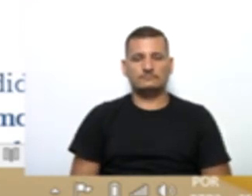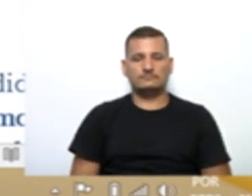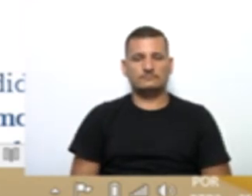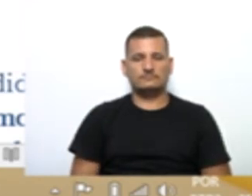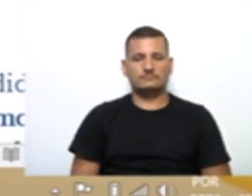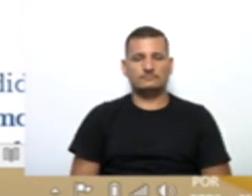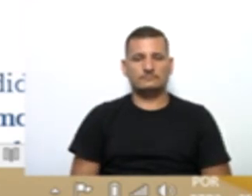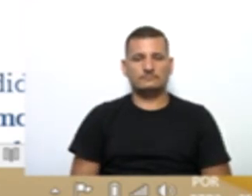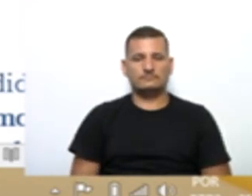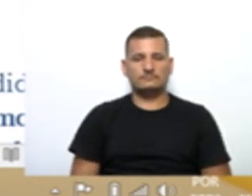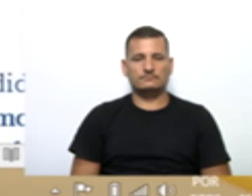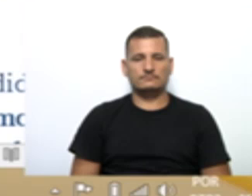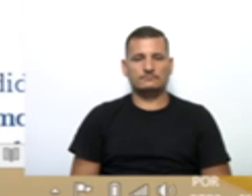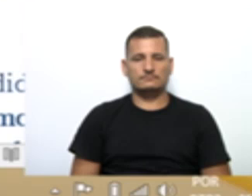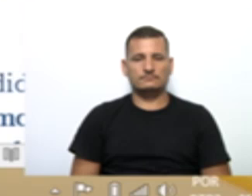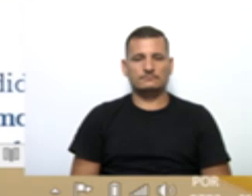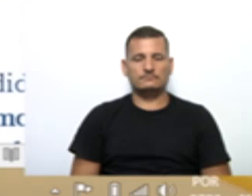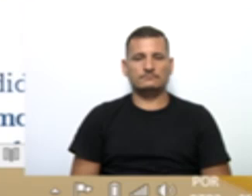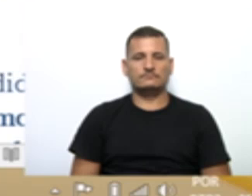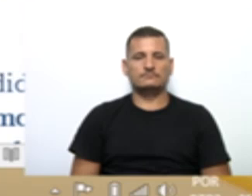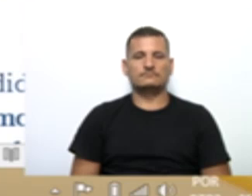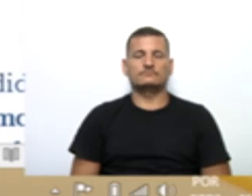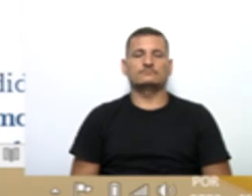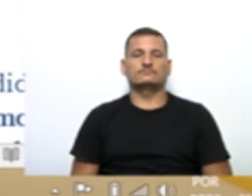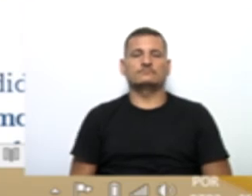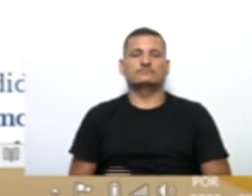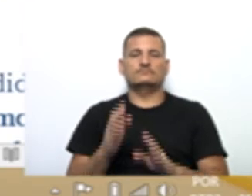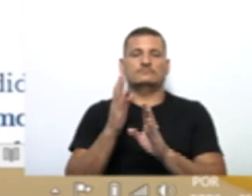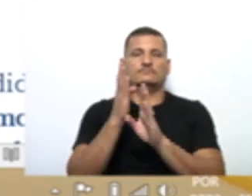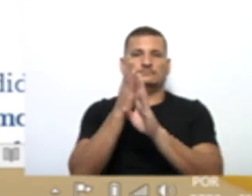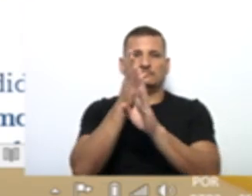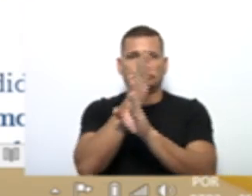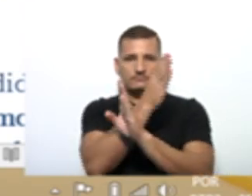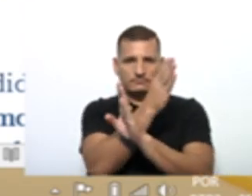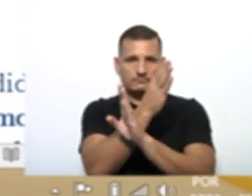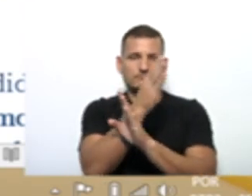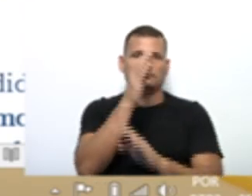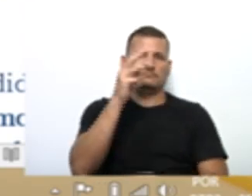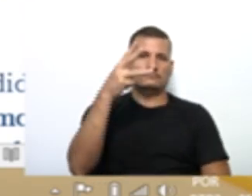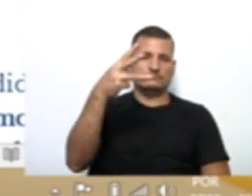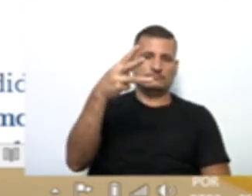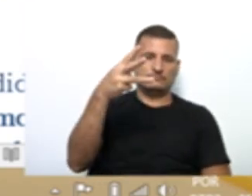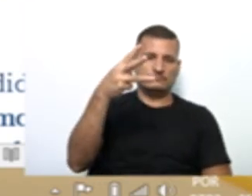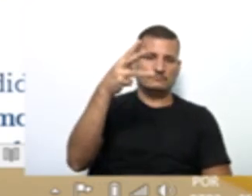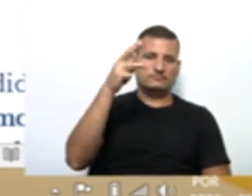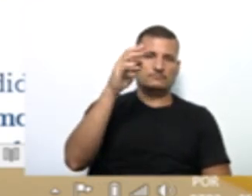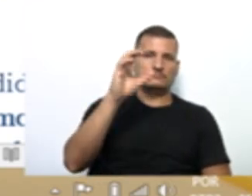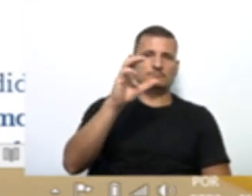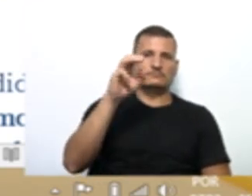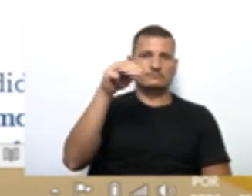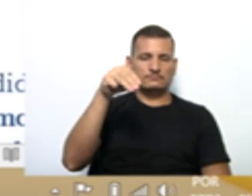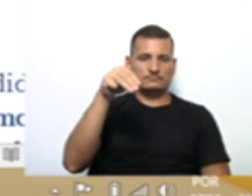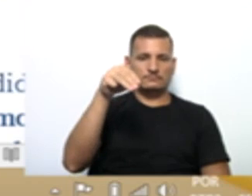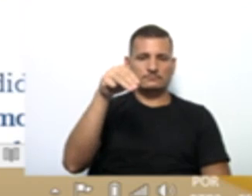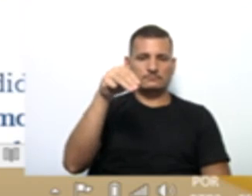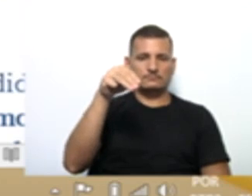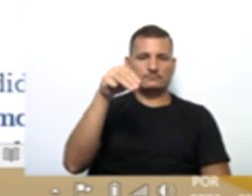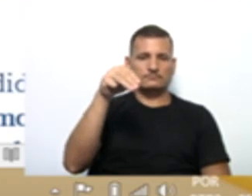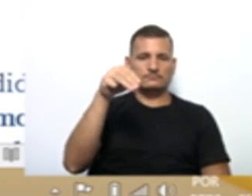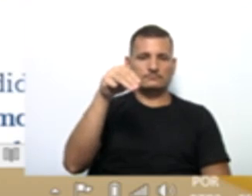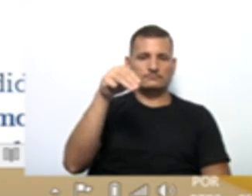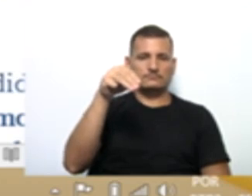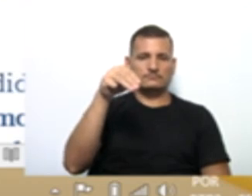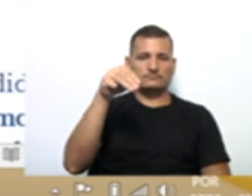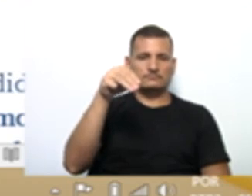cabeçalhos. A margem esquerda também é 3 centímetros para fins de arquivo, de arquivar